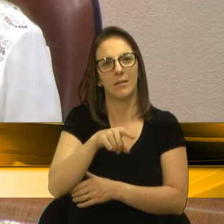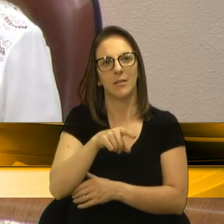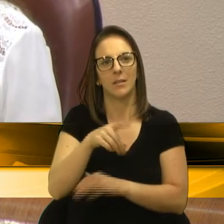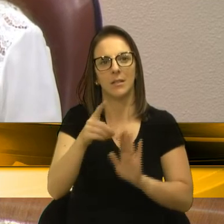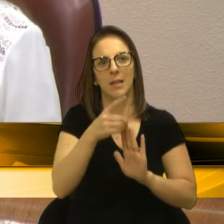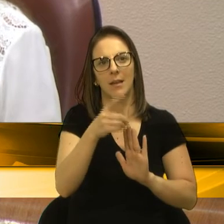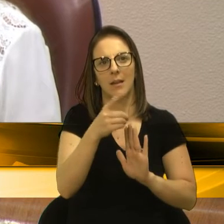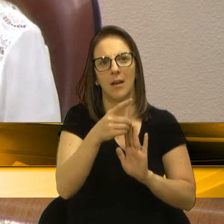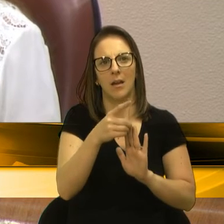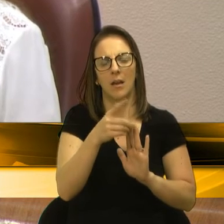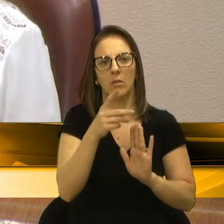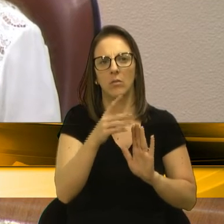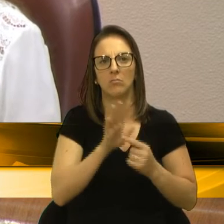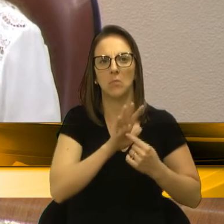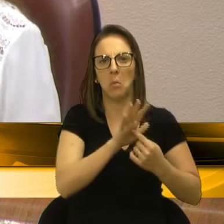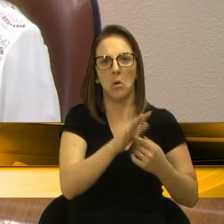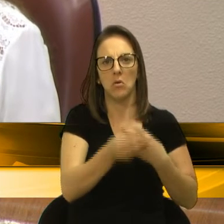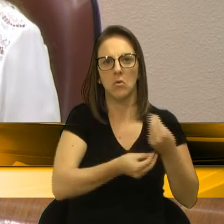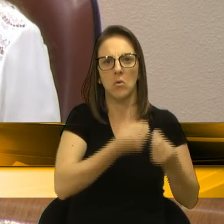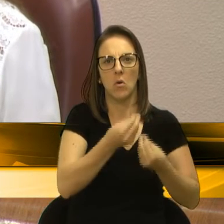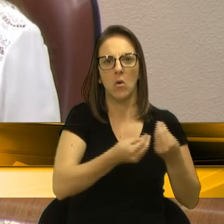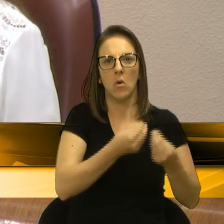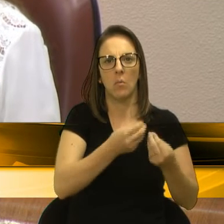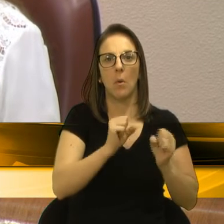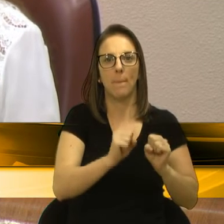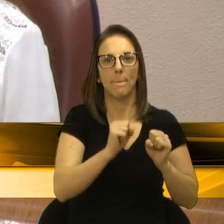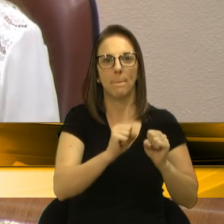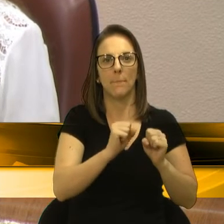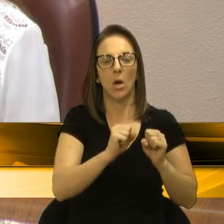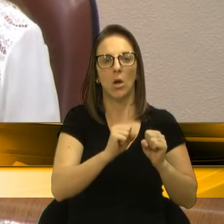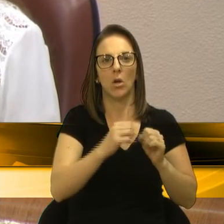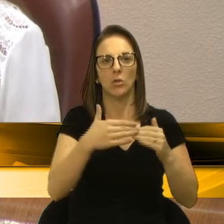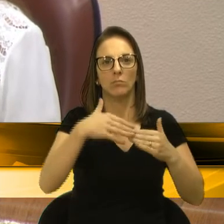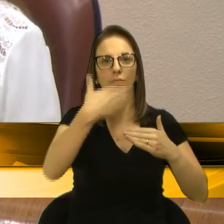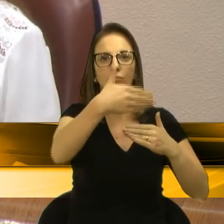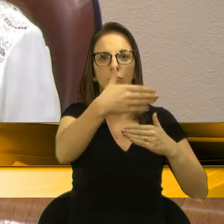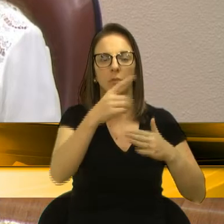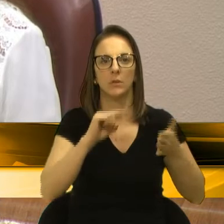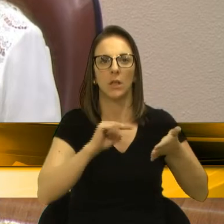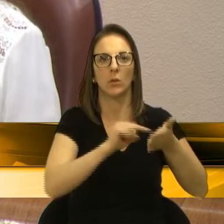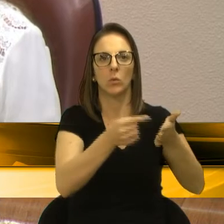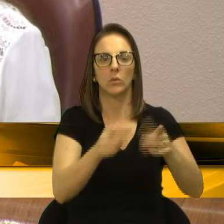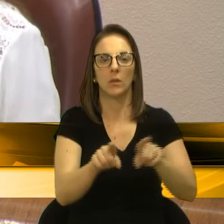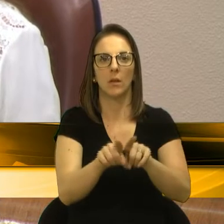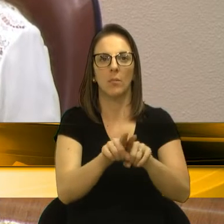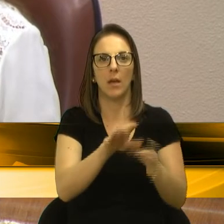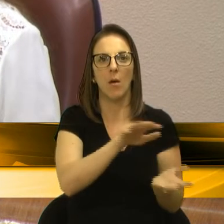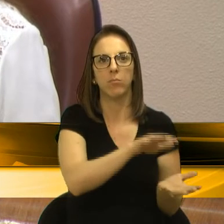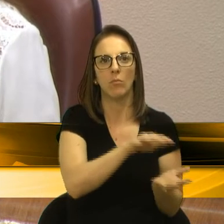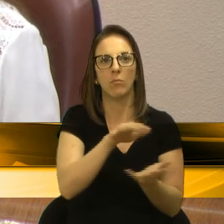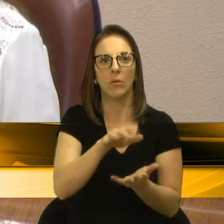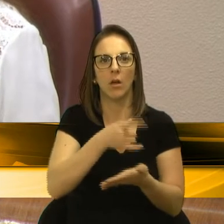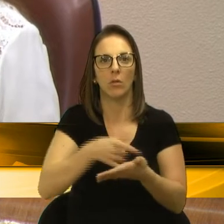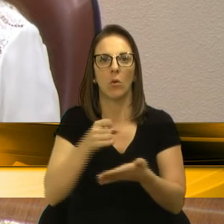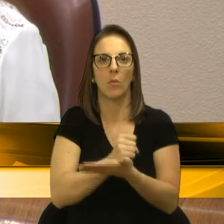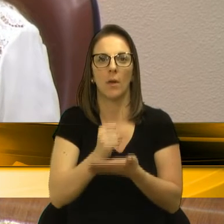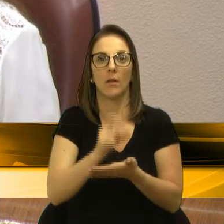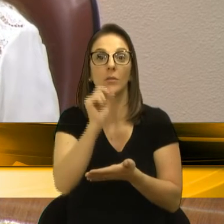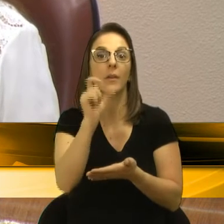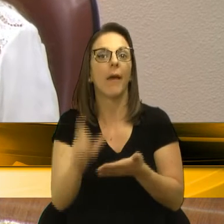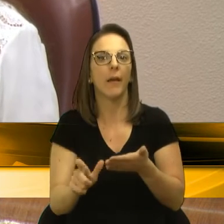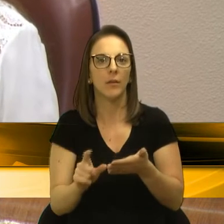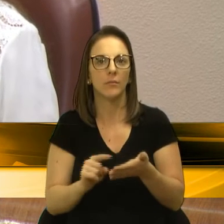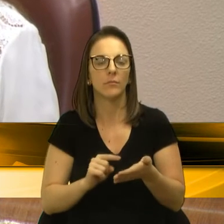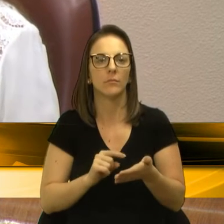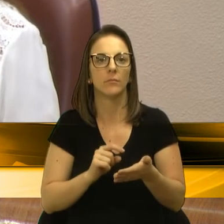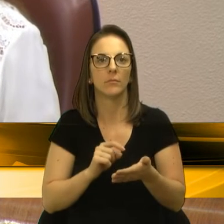omisso quanto à possibilidade de aditamento da denúncia e juntada de documentos pelo denunciante, atraindo, portanto, a